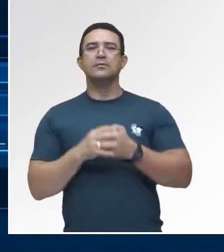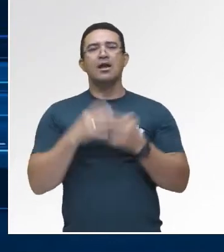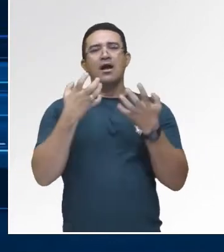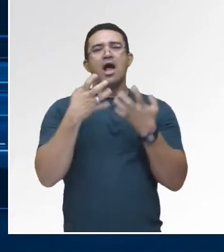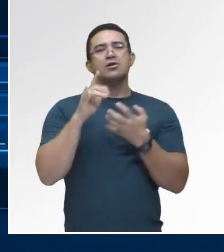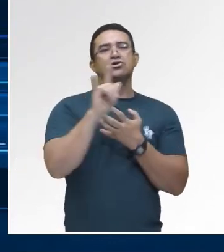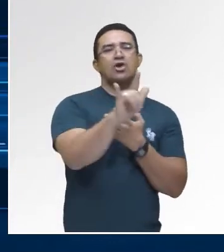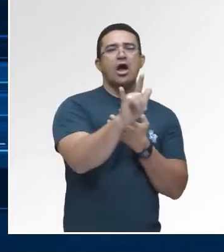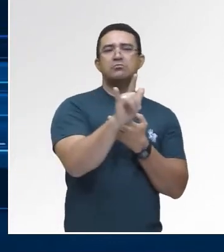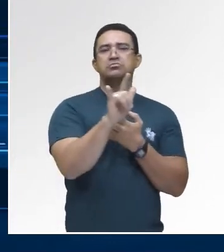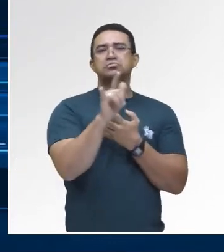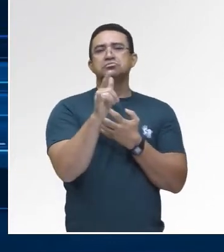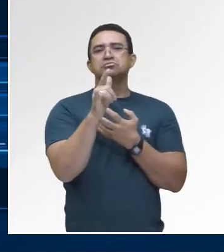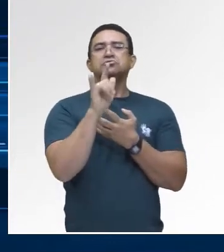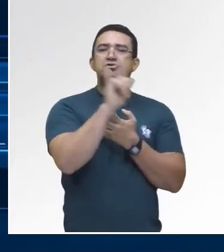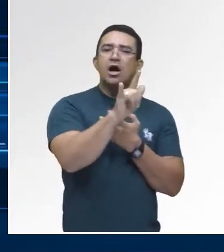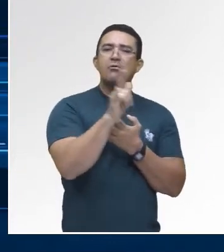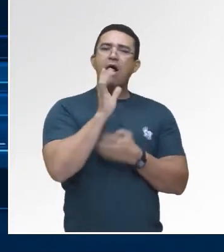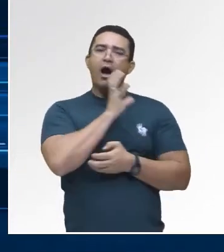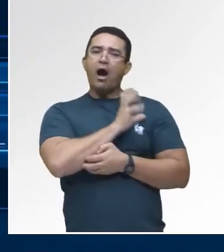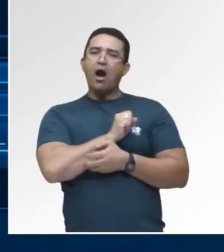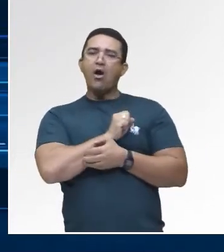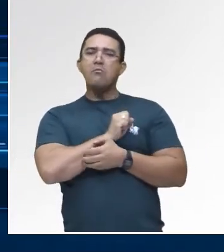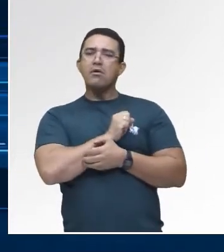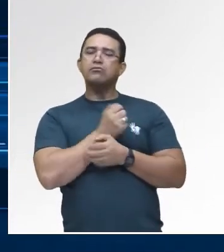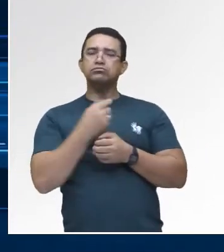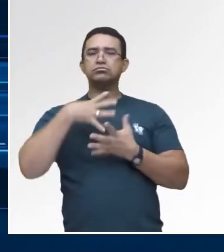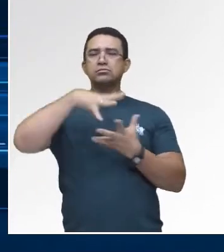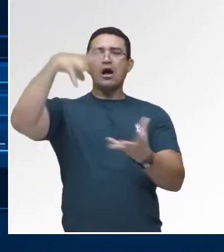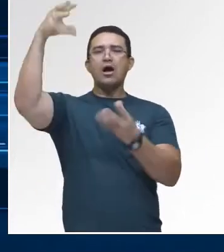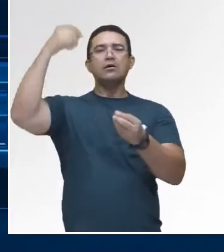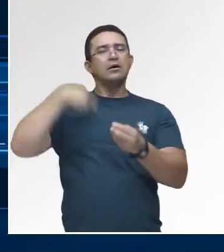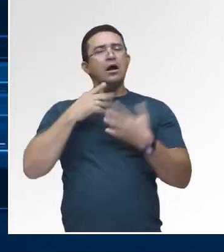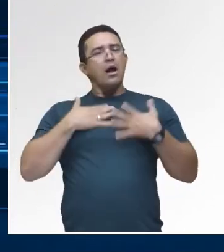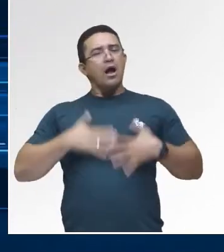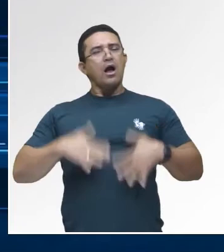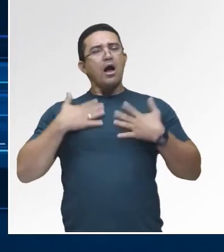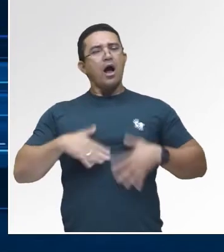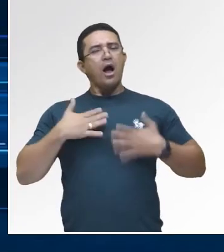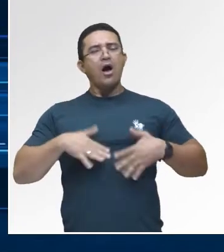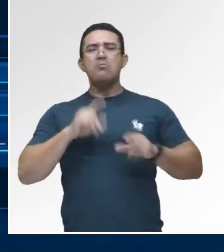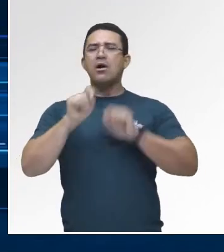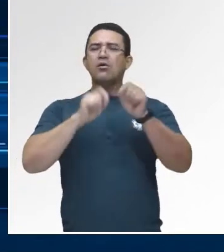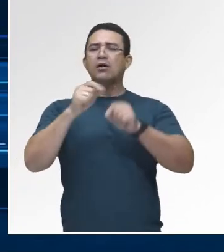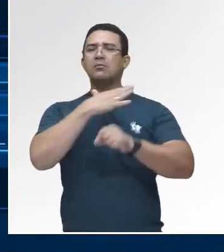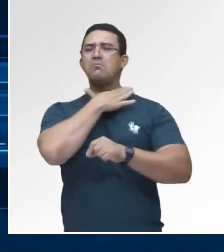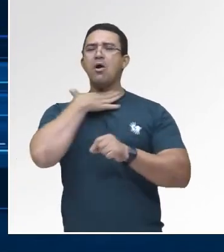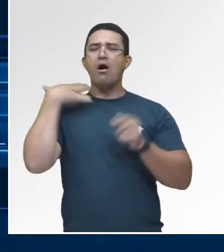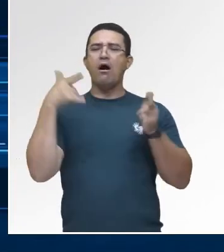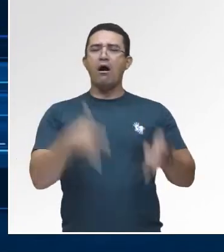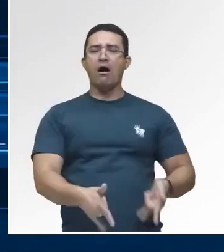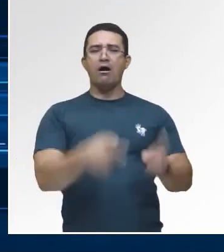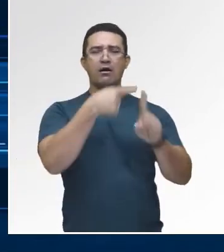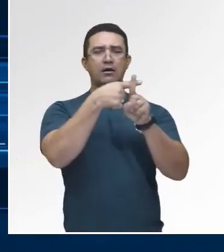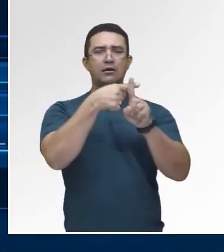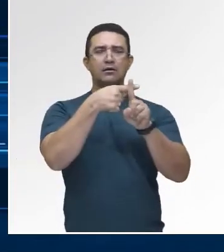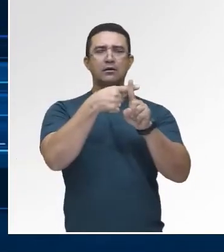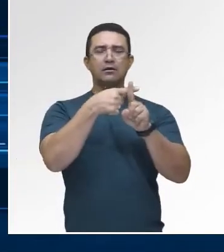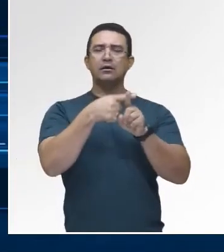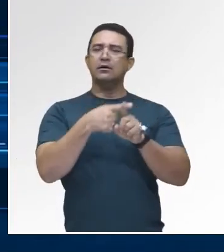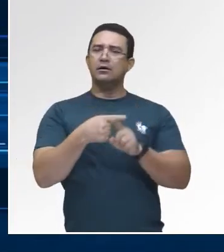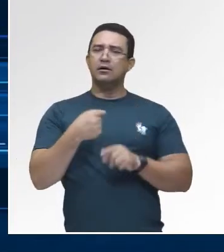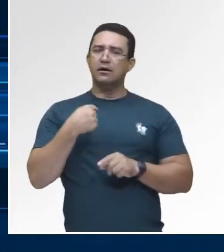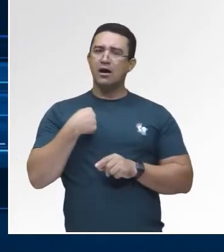e eu na alma tenho calma, a calma do jazigo. Muito bem, ai, não te amo não. Então,